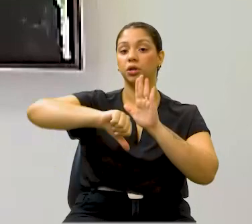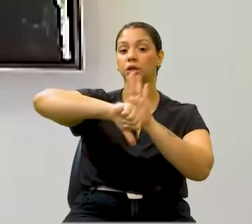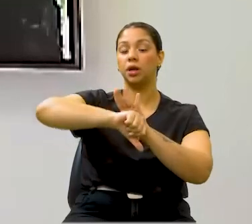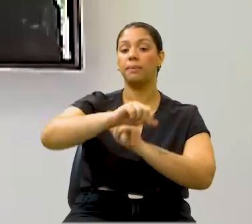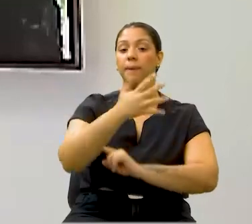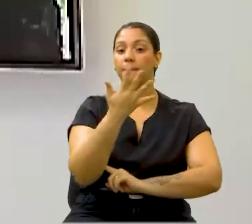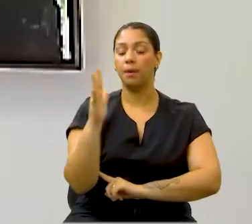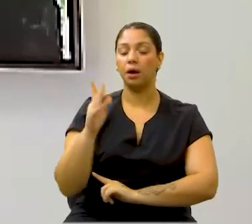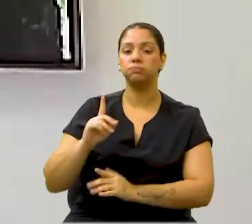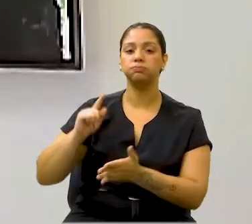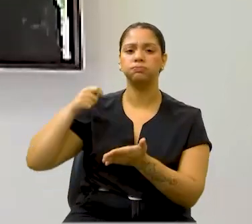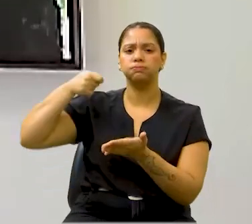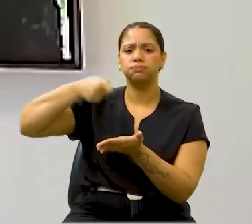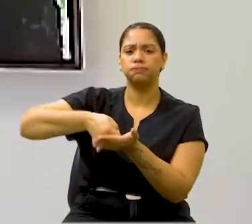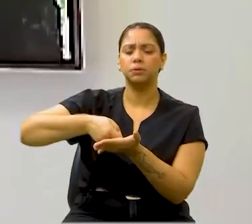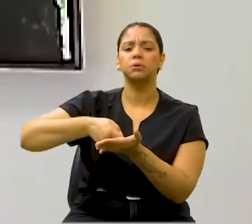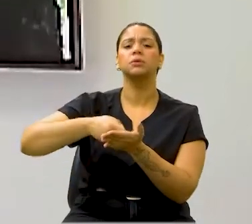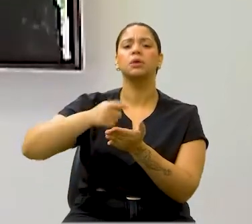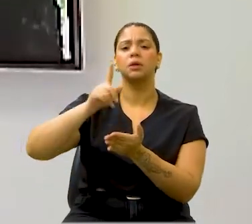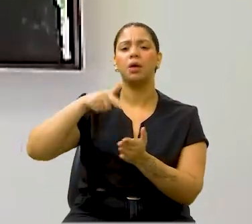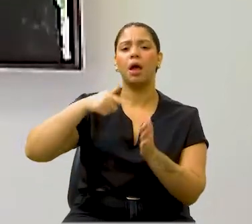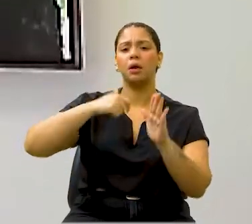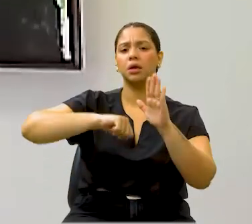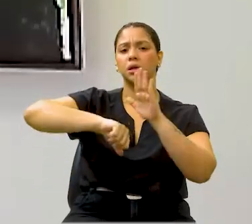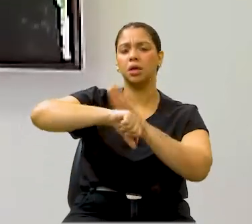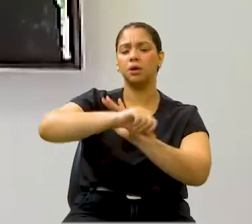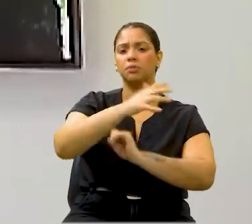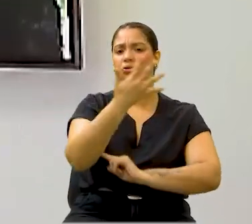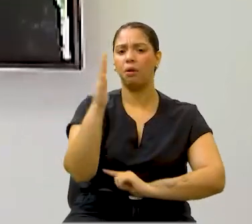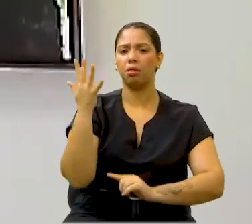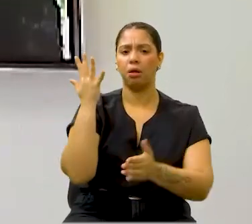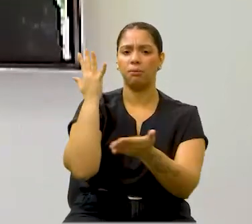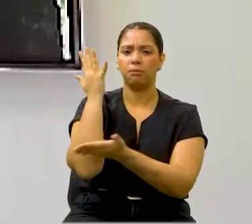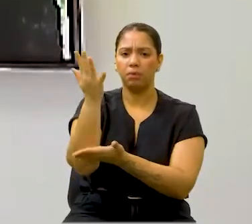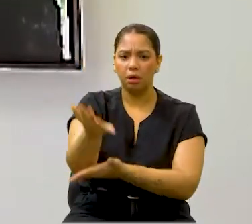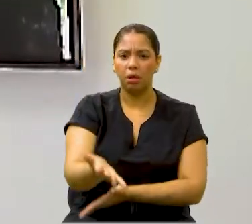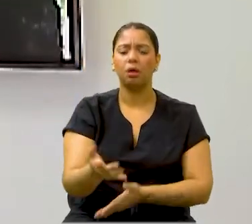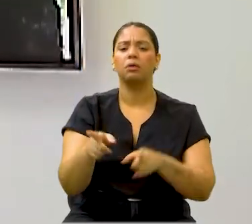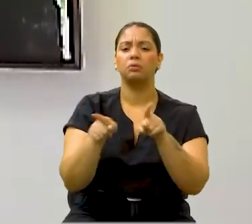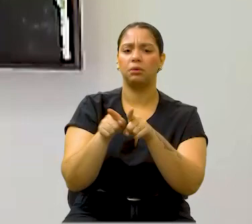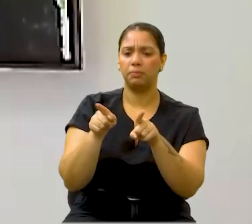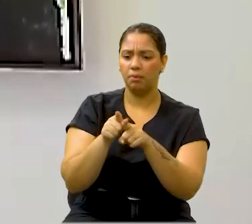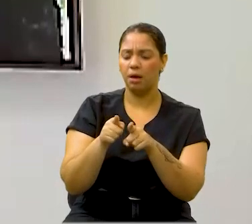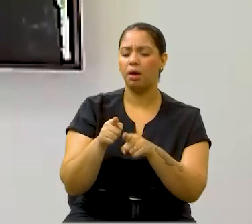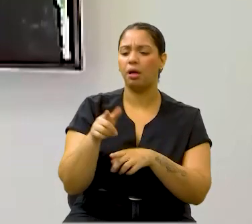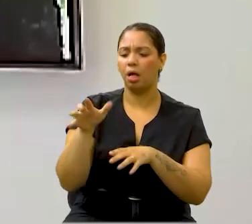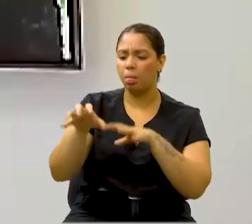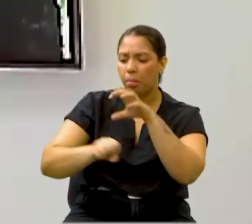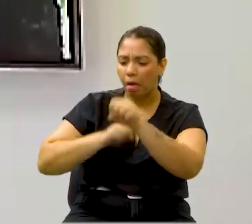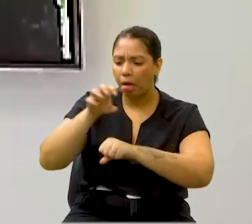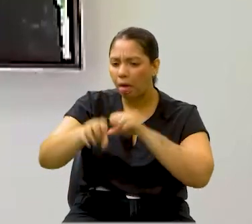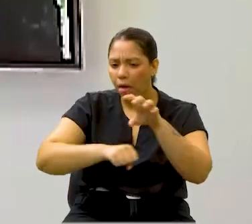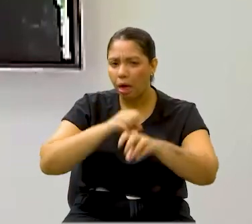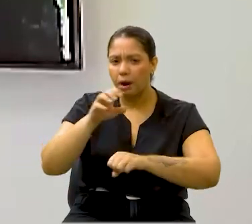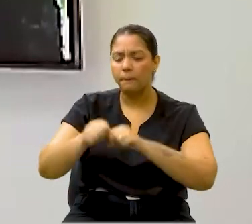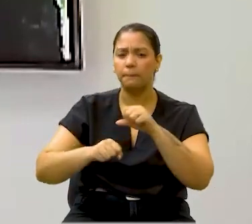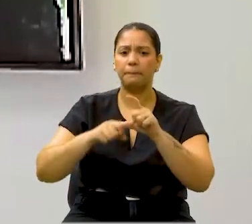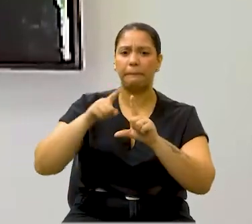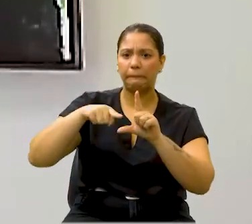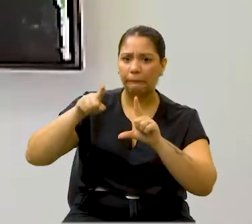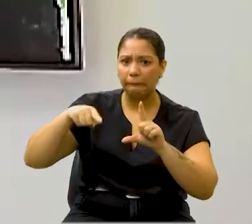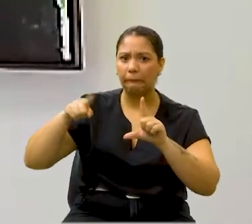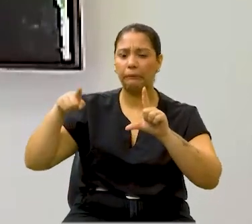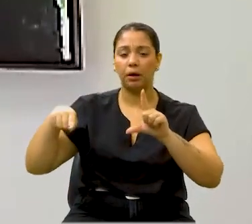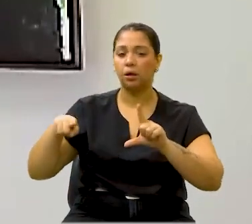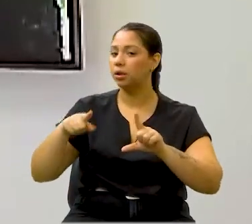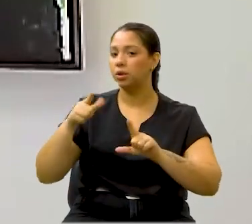Ambientais, impondo, então, um crime por desmatamento, pela exploração irregular